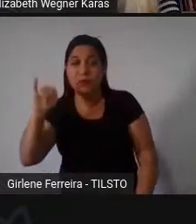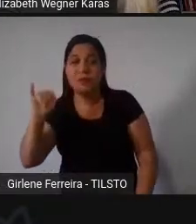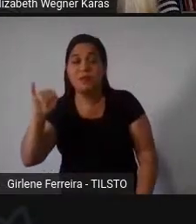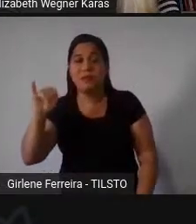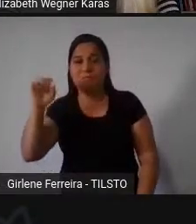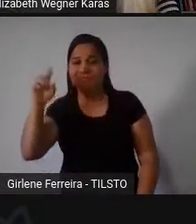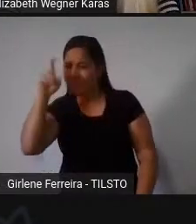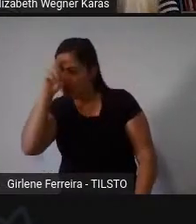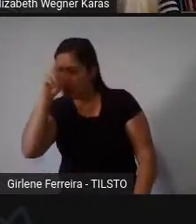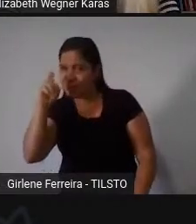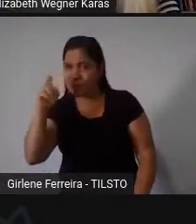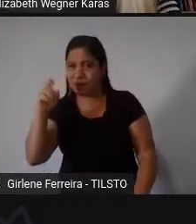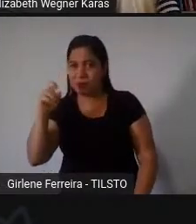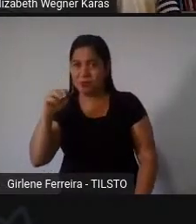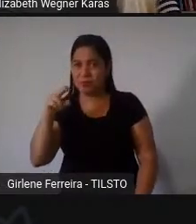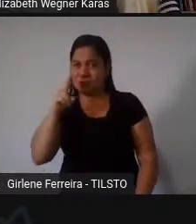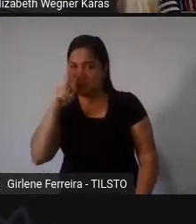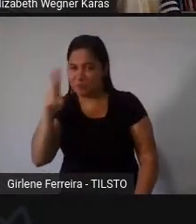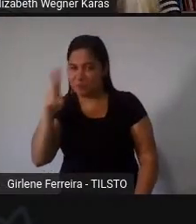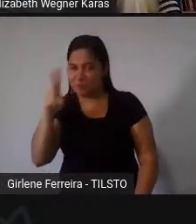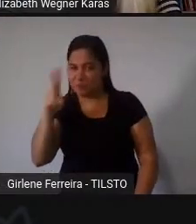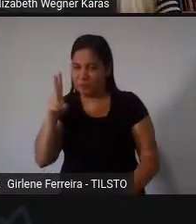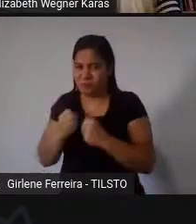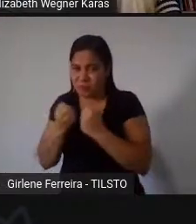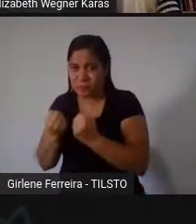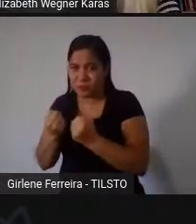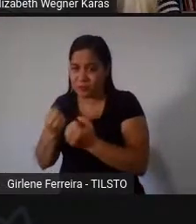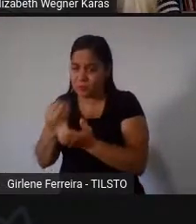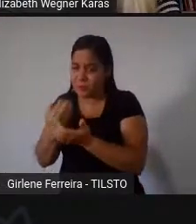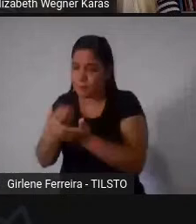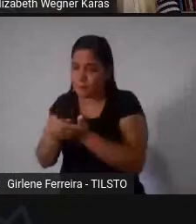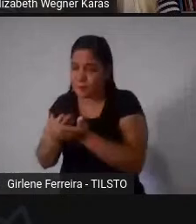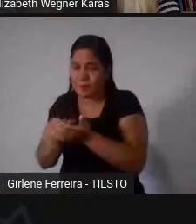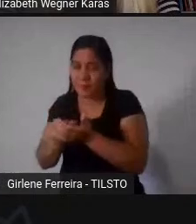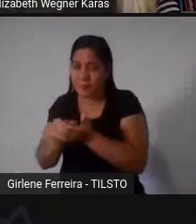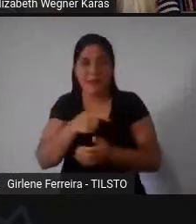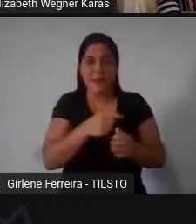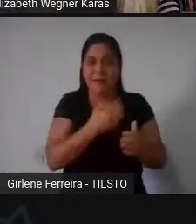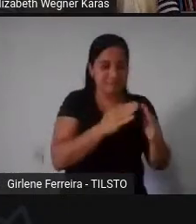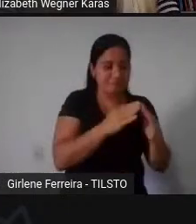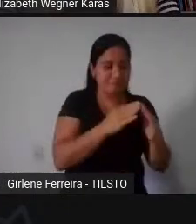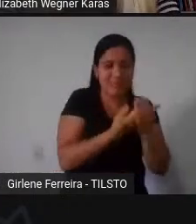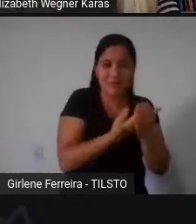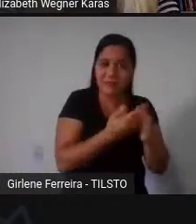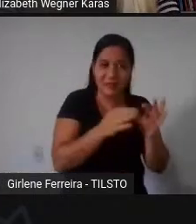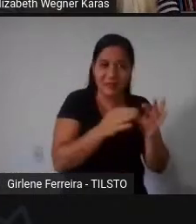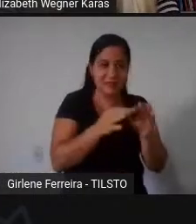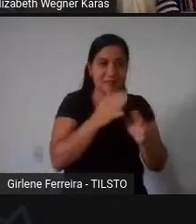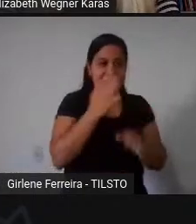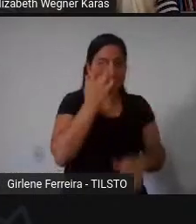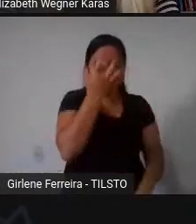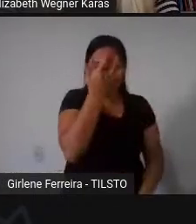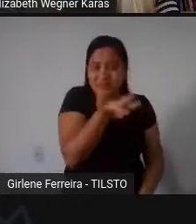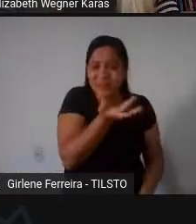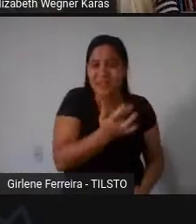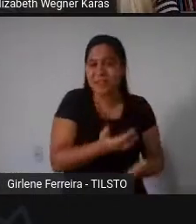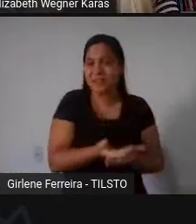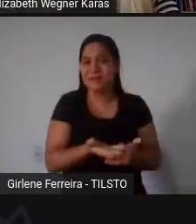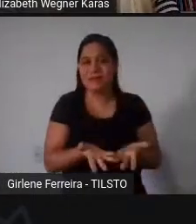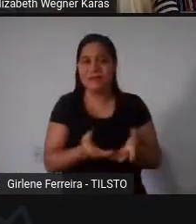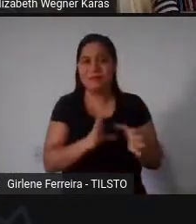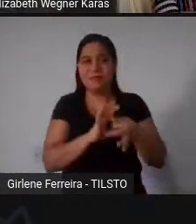ia muito bem em matemática, tipo, e ajudou bastante na escola e na Olimpíada, então acho que é um super